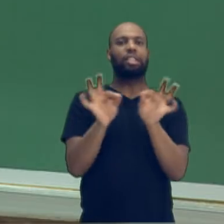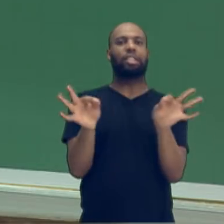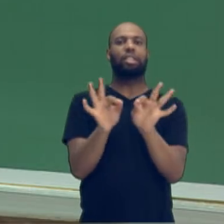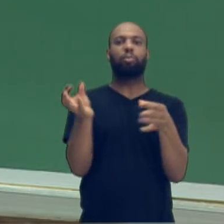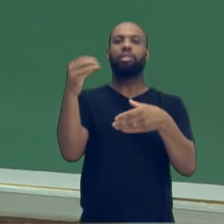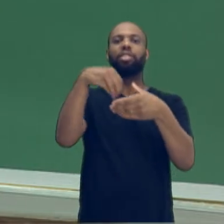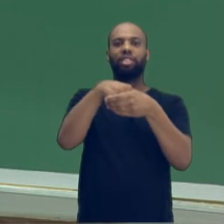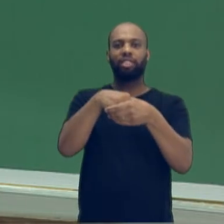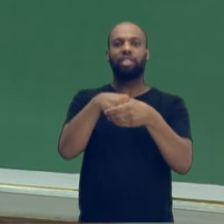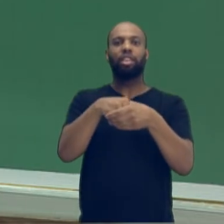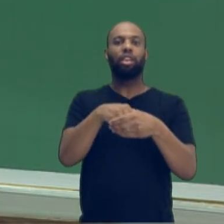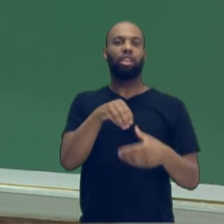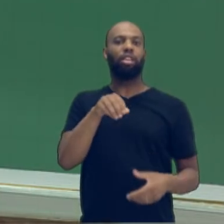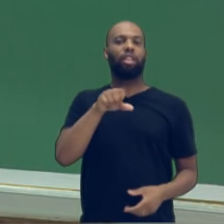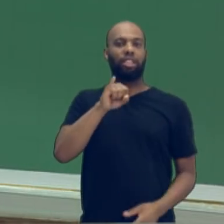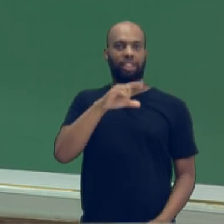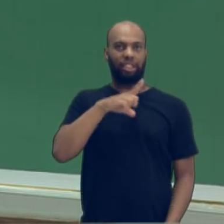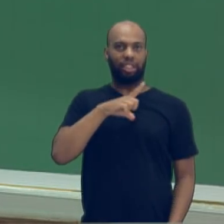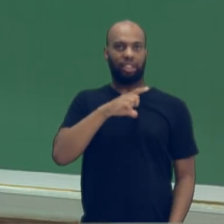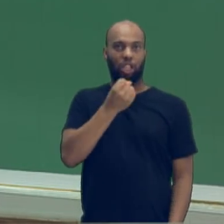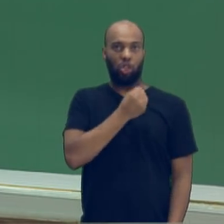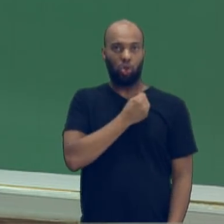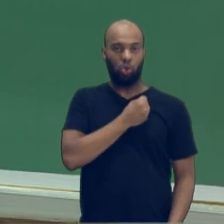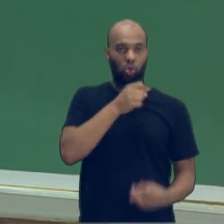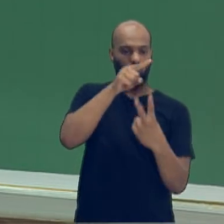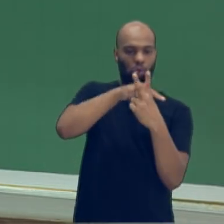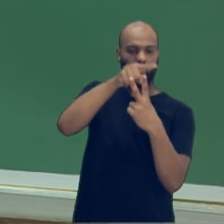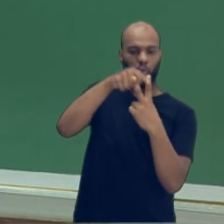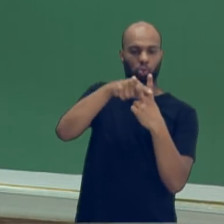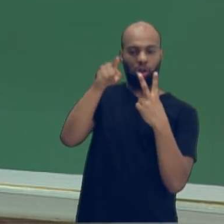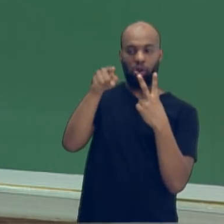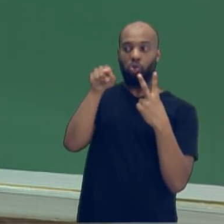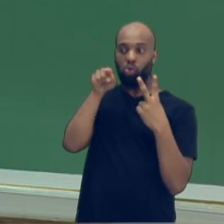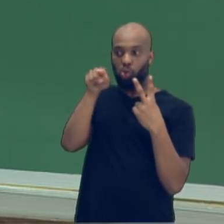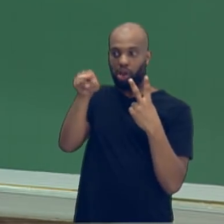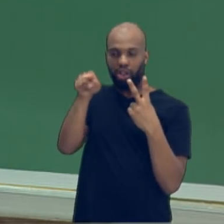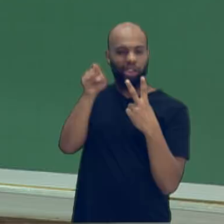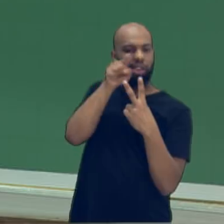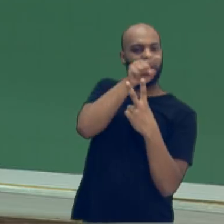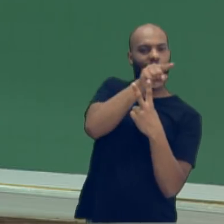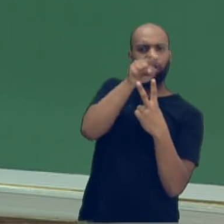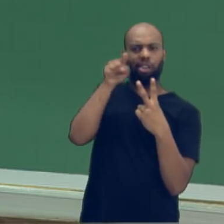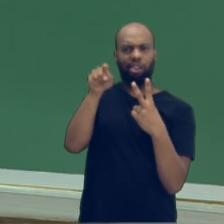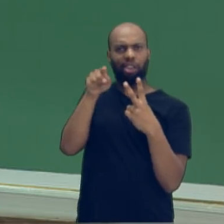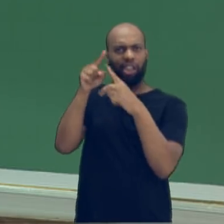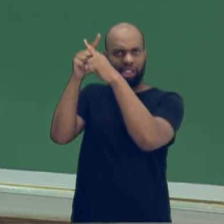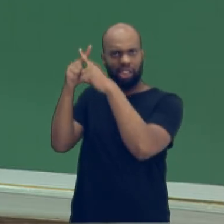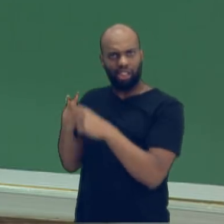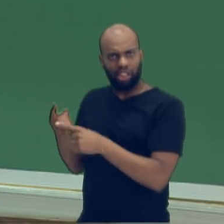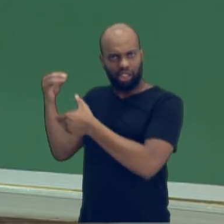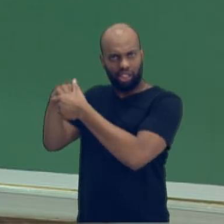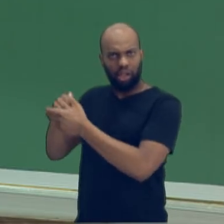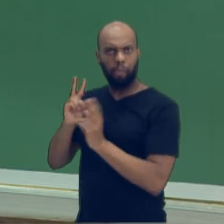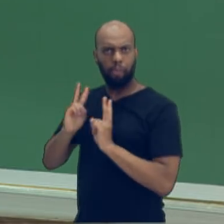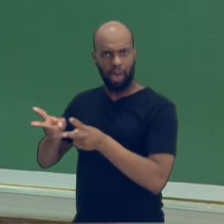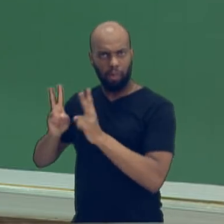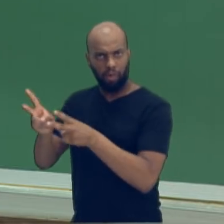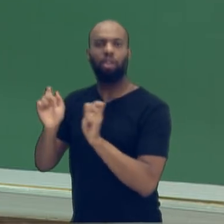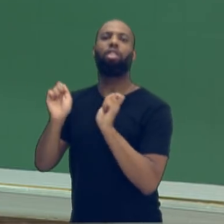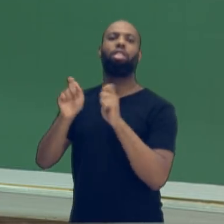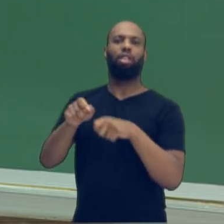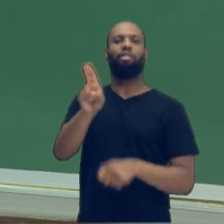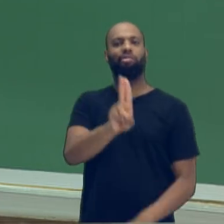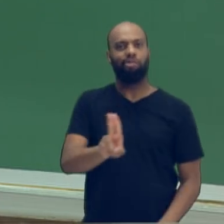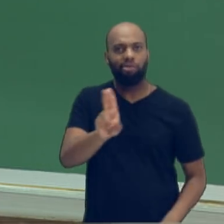simplificar o índice da raiz e o expoente quando ambos são múltiplos de um número incomum. Então vocês podem ver aqui o